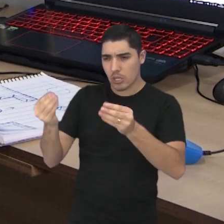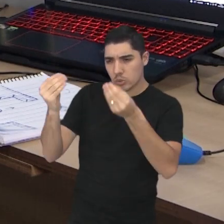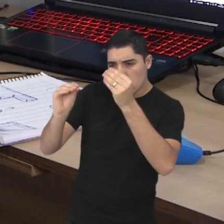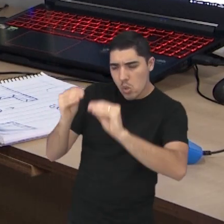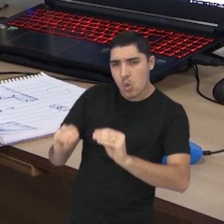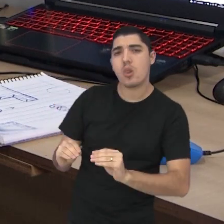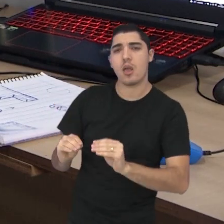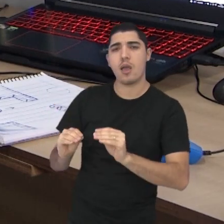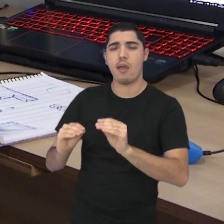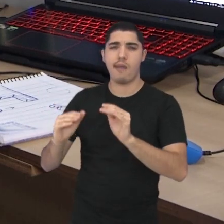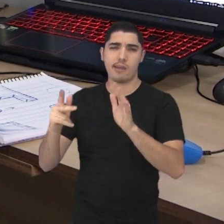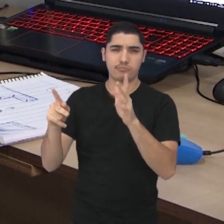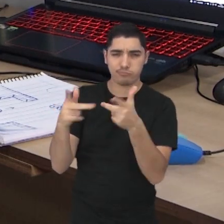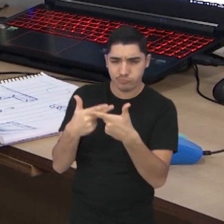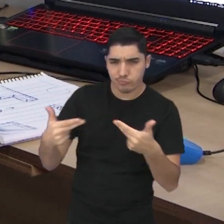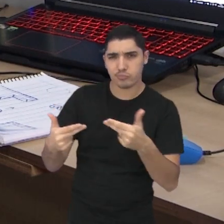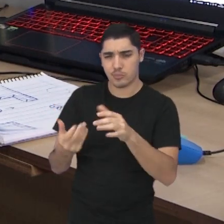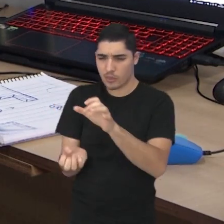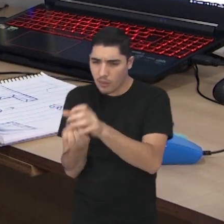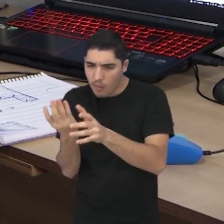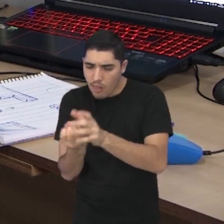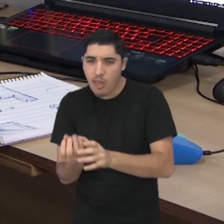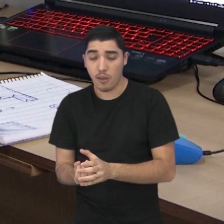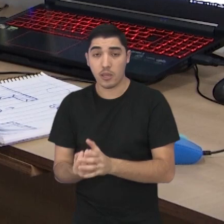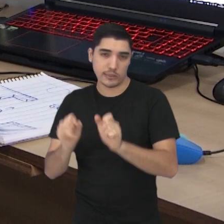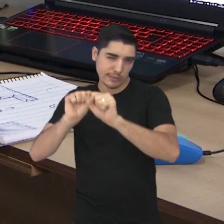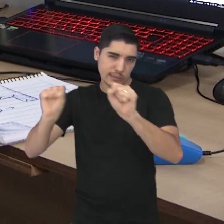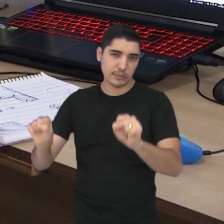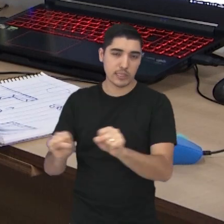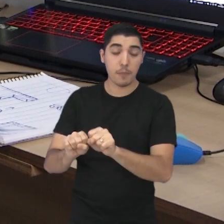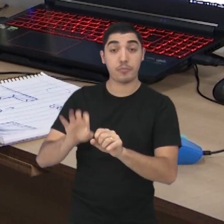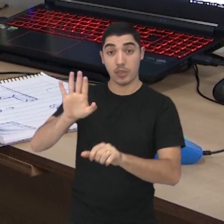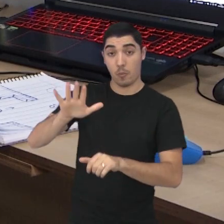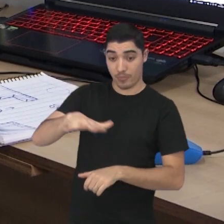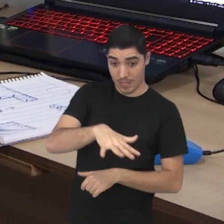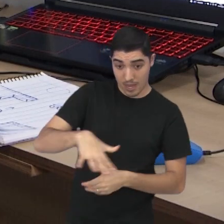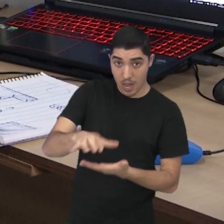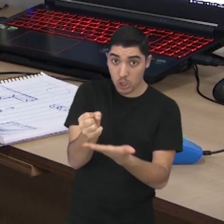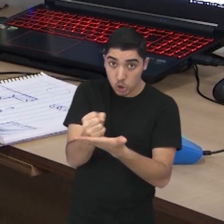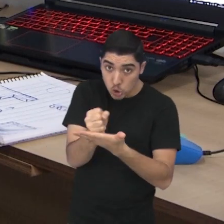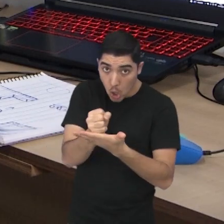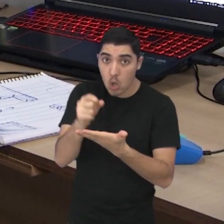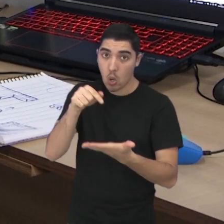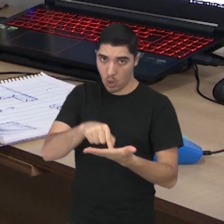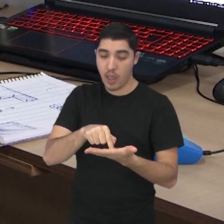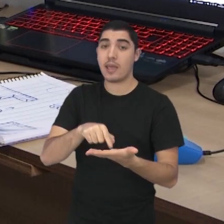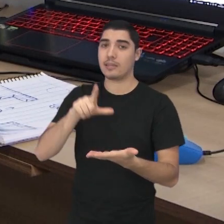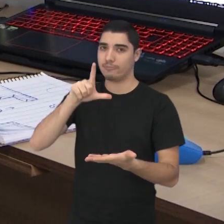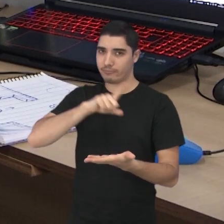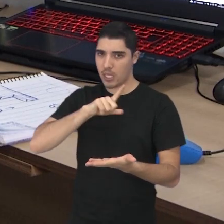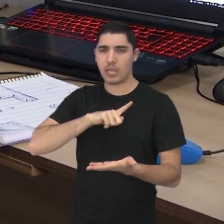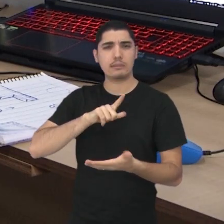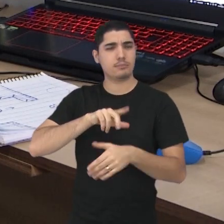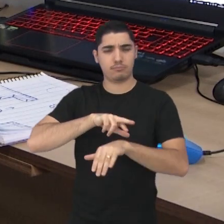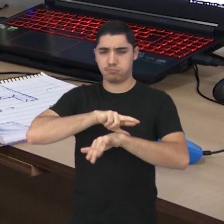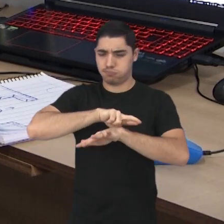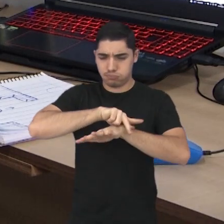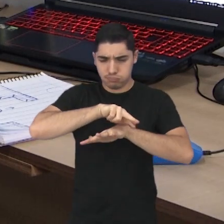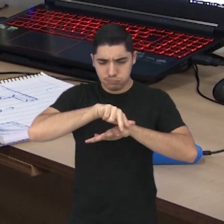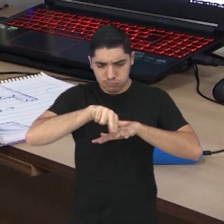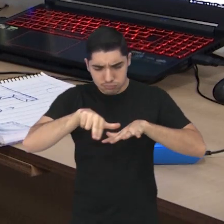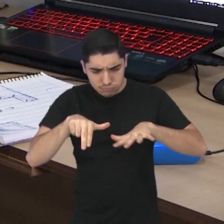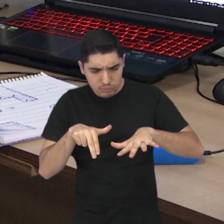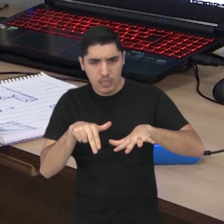desenvolvimento de software em geral. A área de jogos, como eu tinha falado antes, ela exige uma gama muito grande